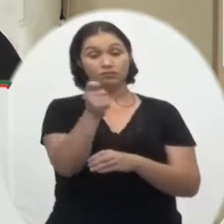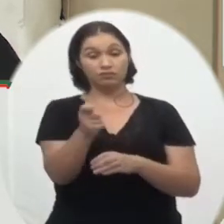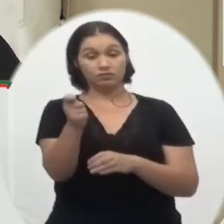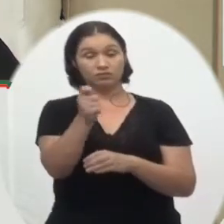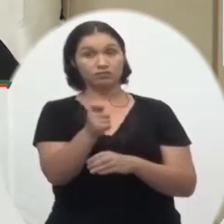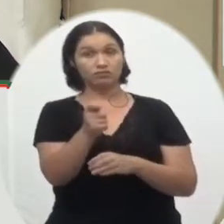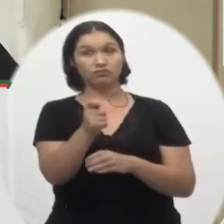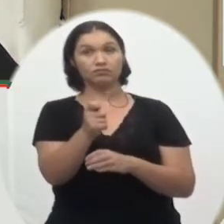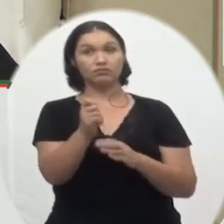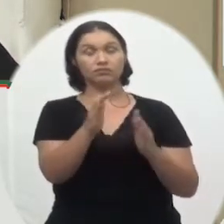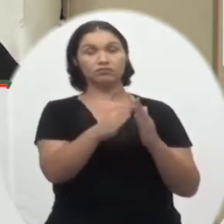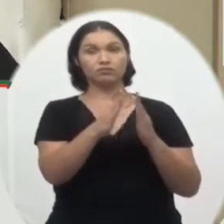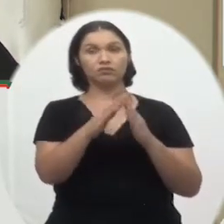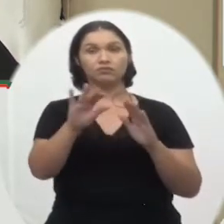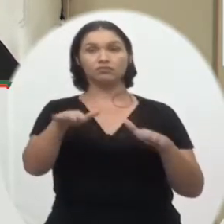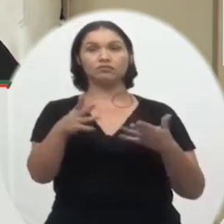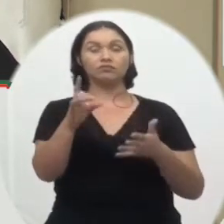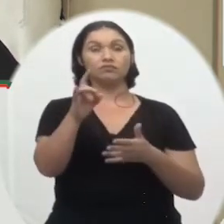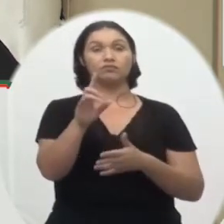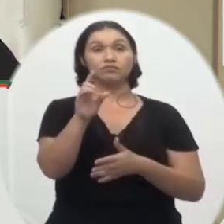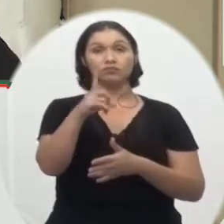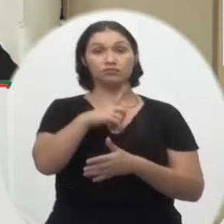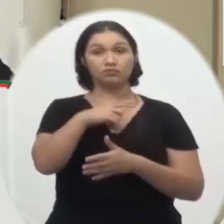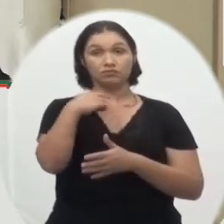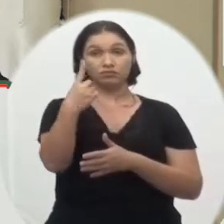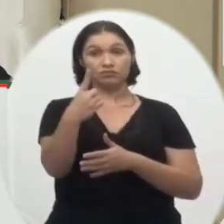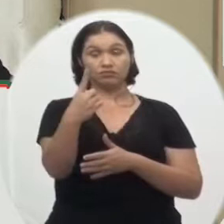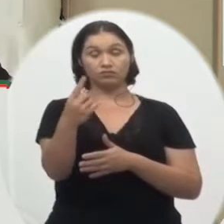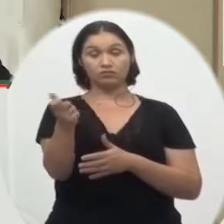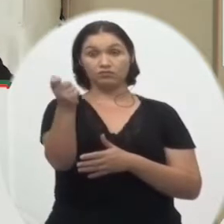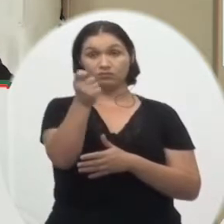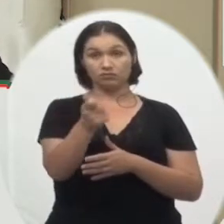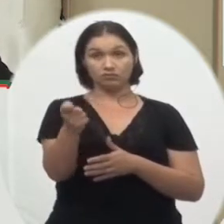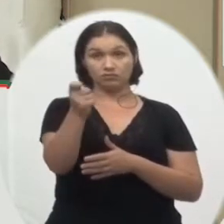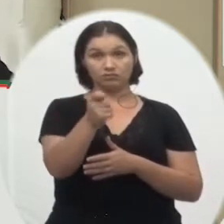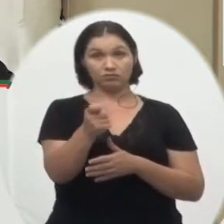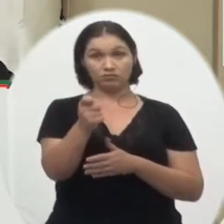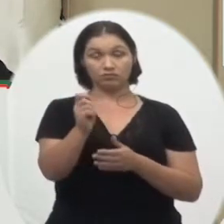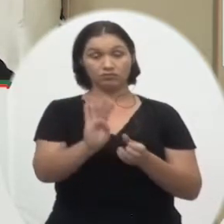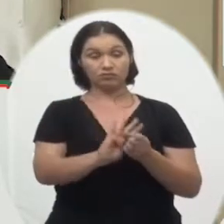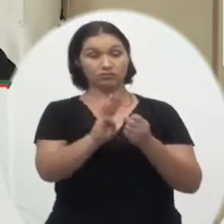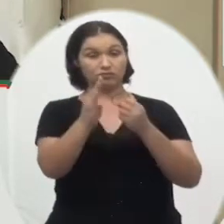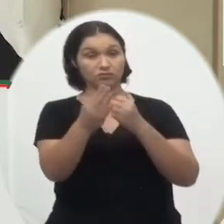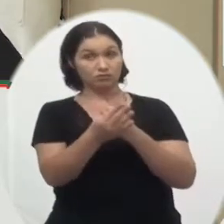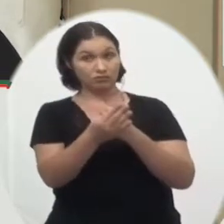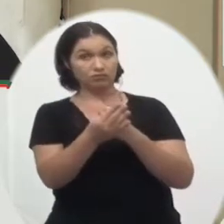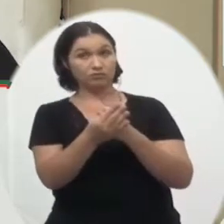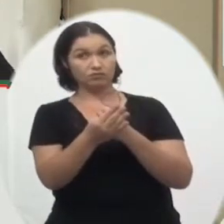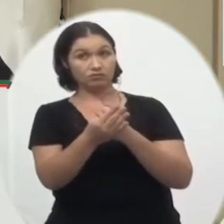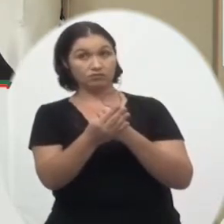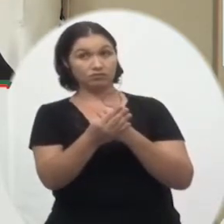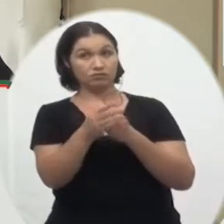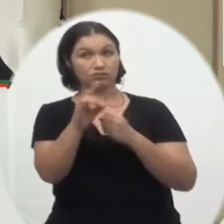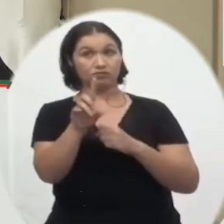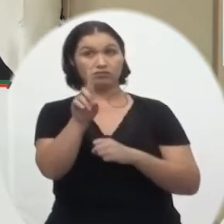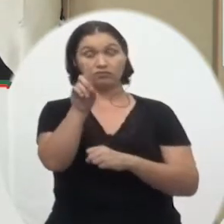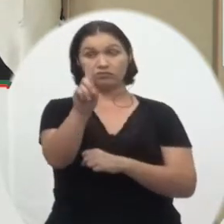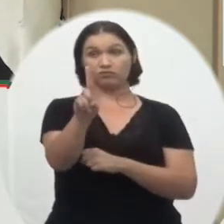associação de amigos do bairro Vozocris, Associação de Moradores e Amigos, tá? E existe só um